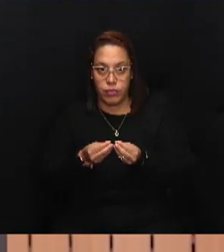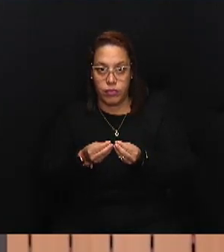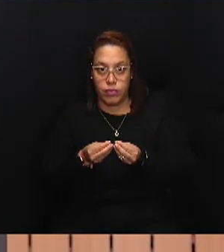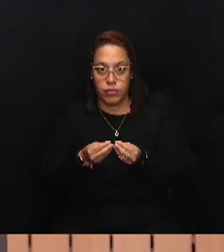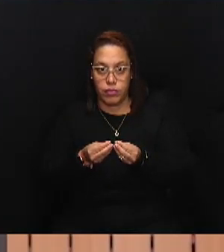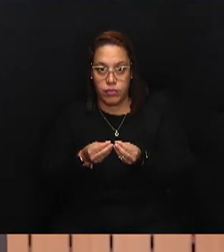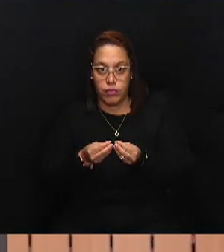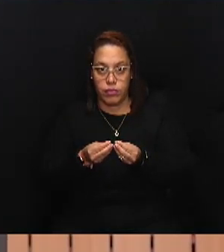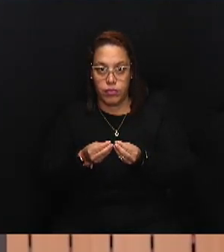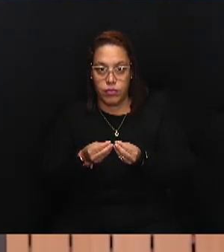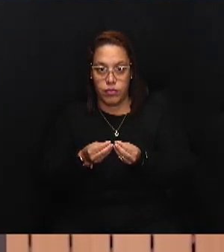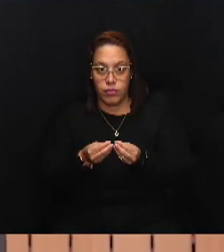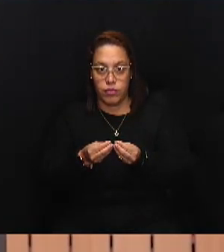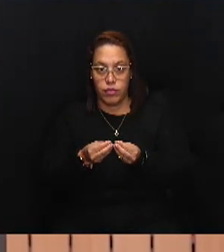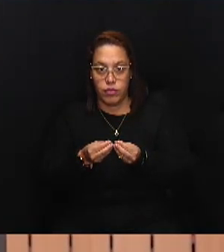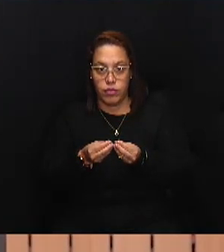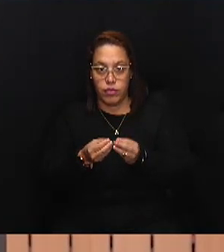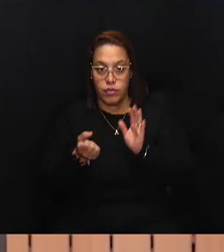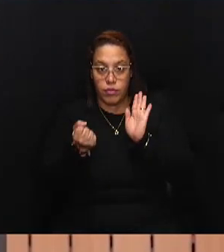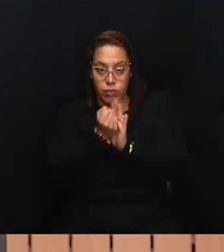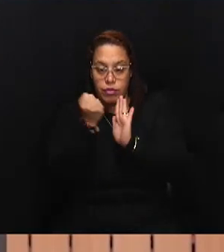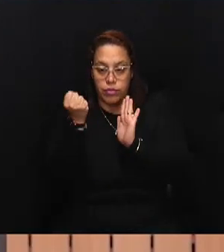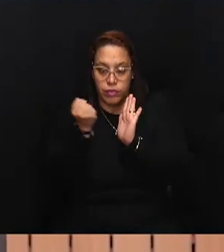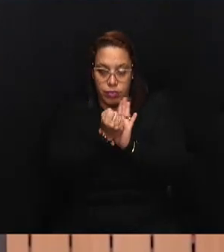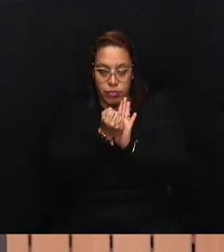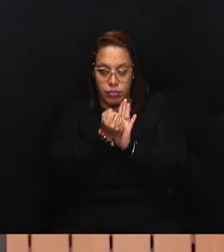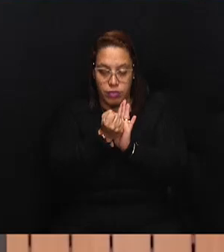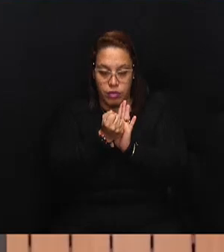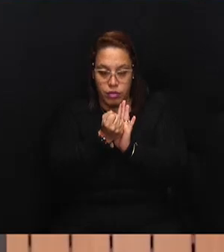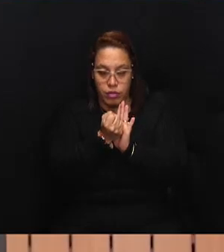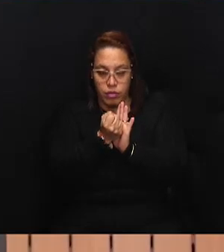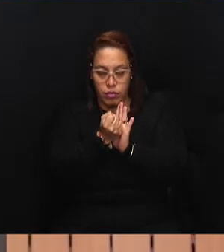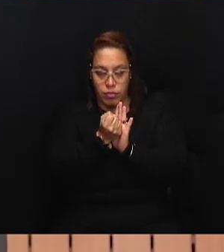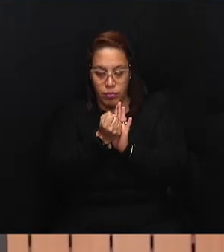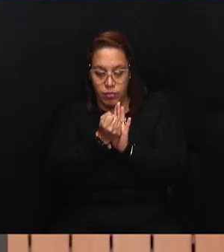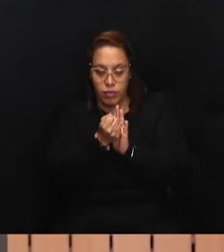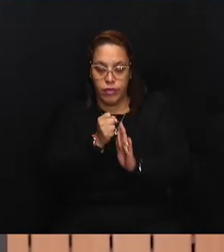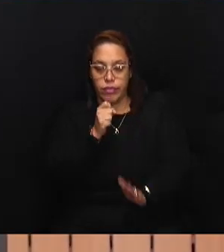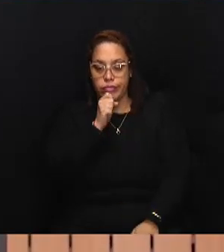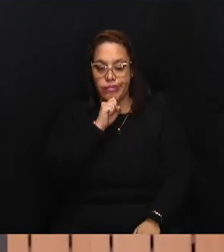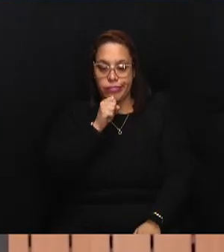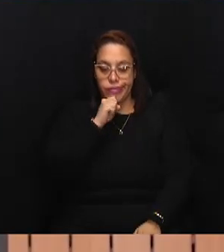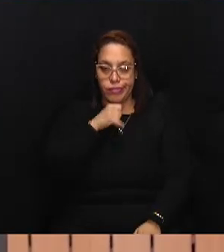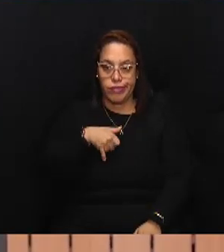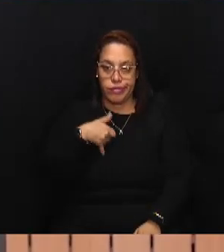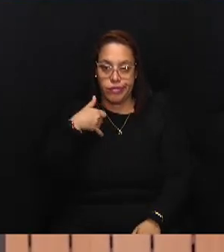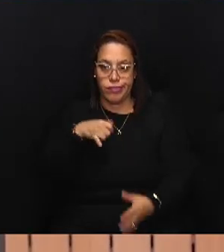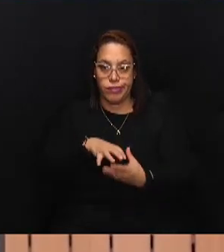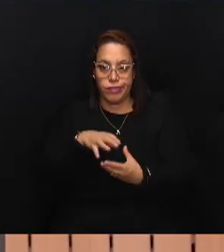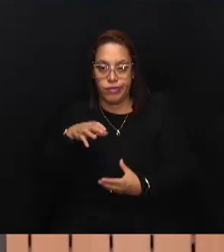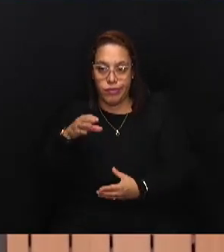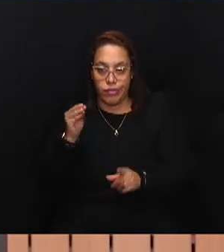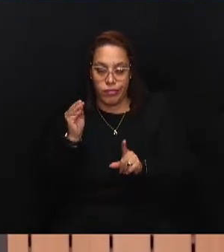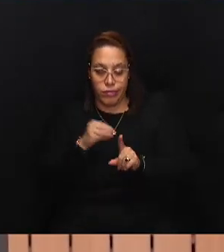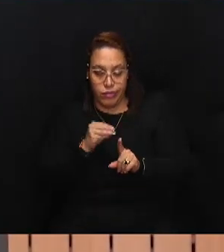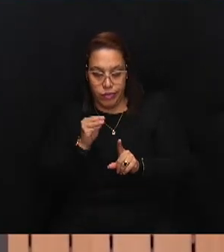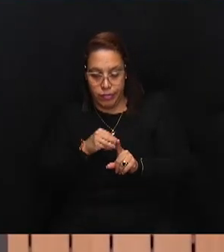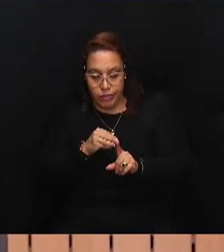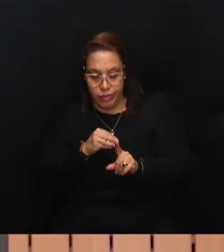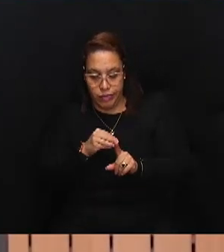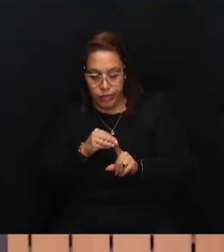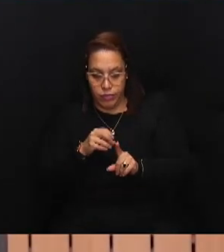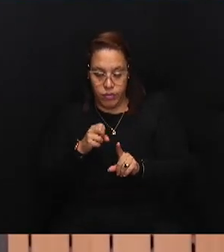como que eu posso dizer, marcas na hora da velhice. Se esse idoso vai ser mais vulnerável, se